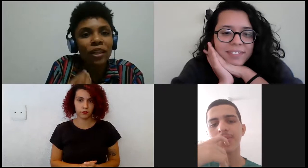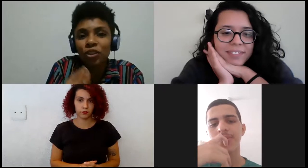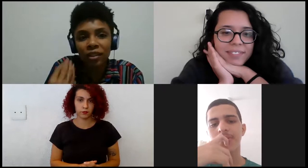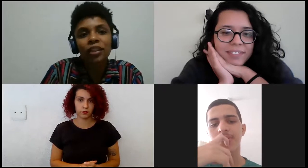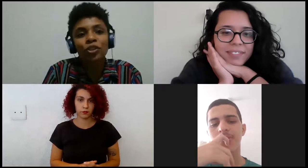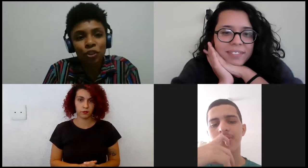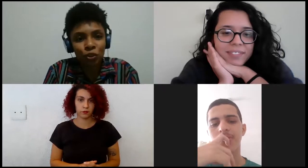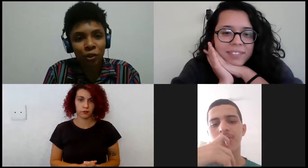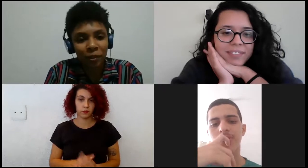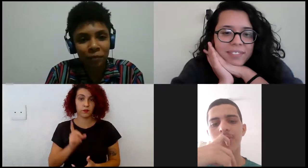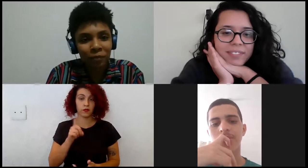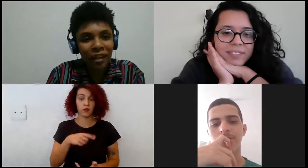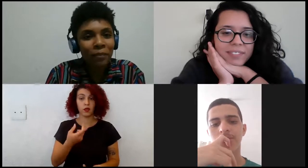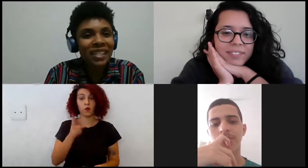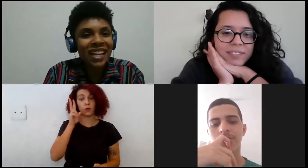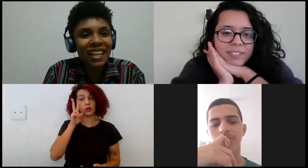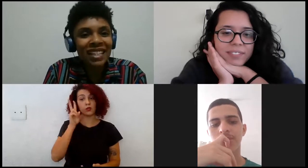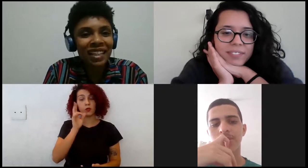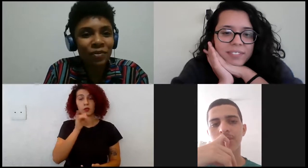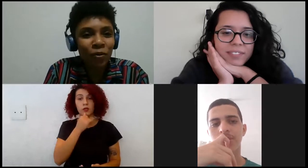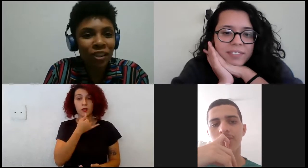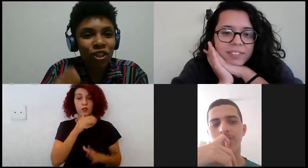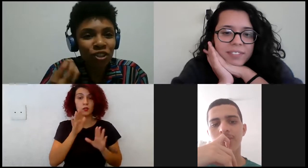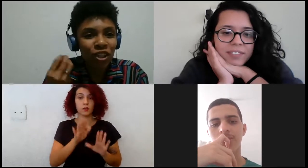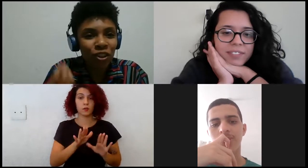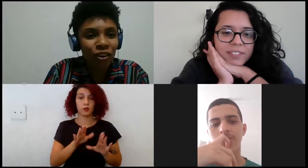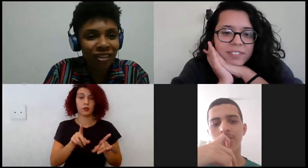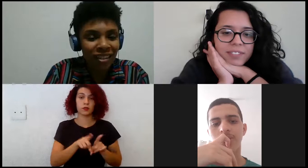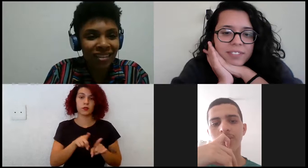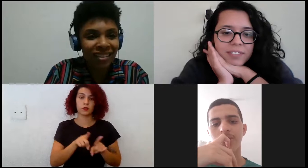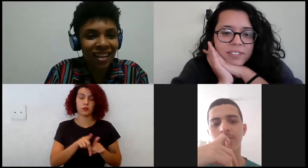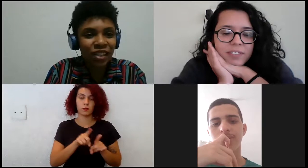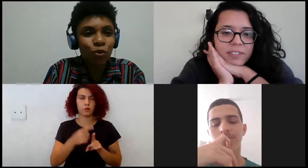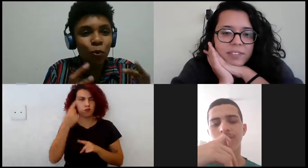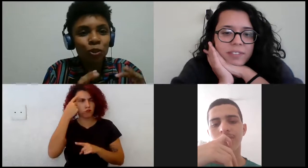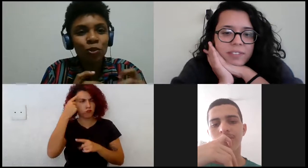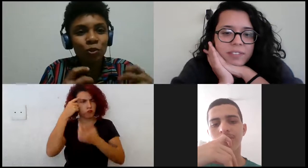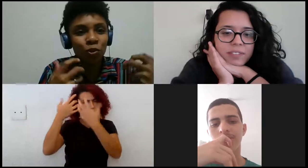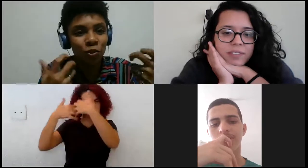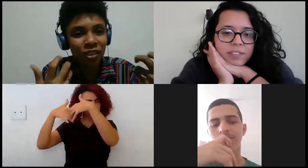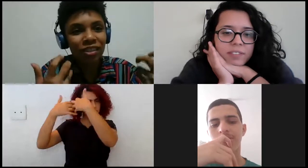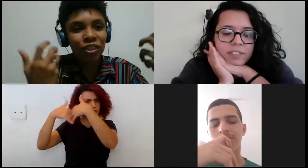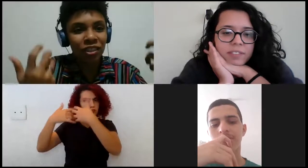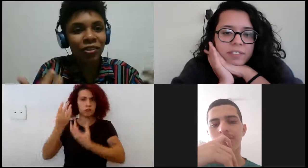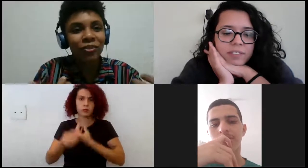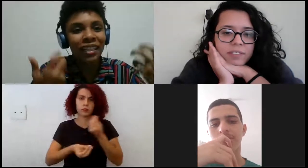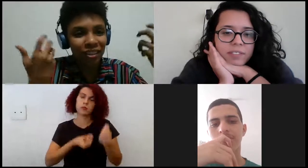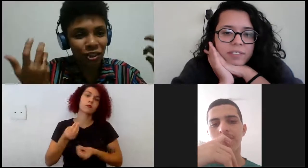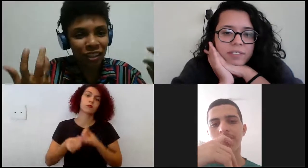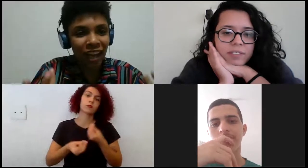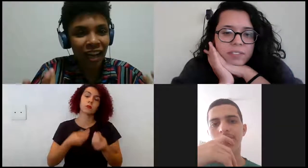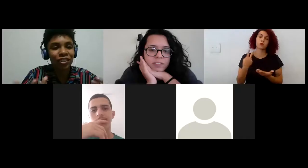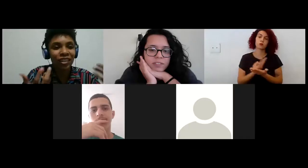terrivelmente triste história mas é incrivelmente engenhosa as construções que estão